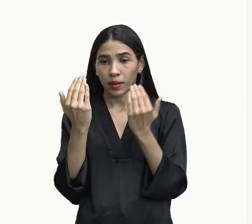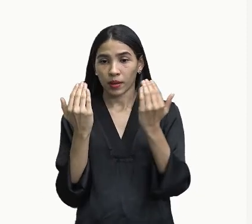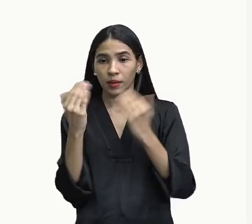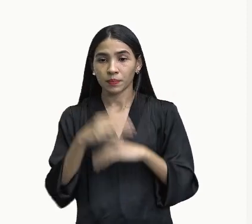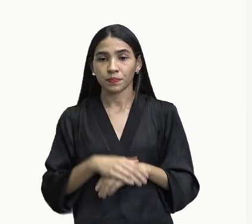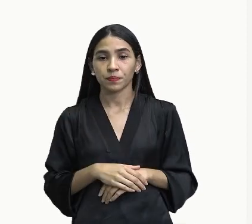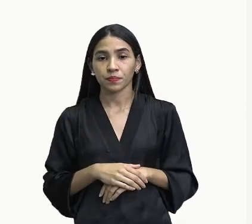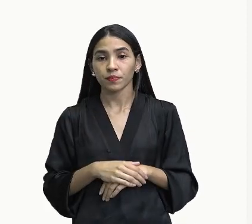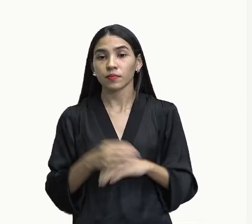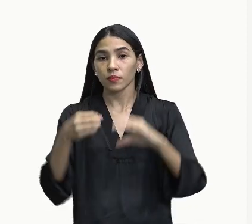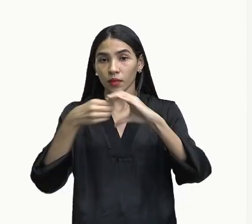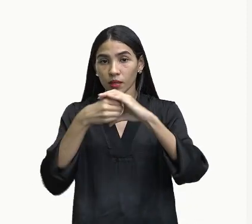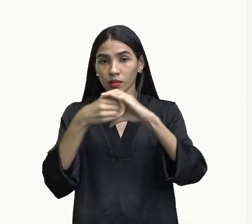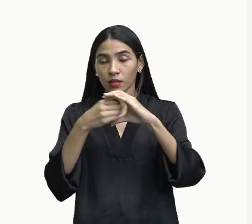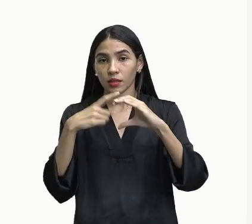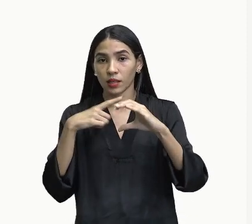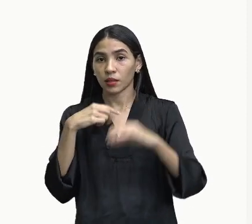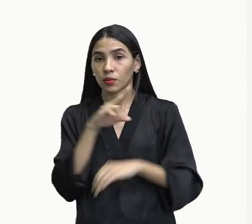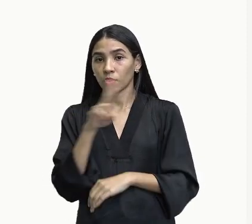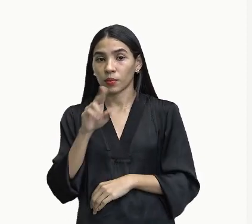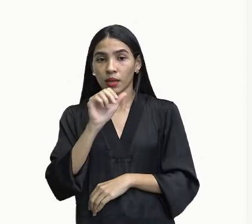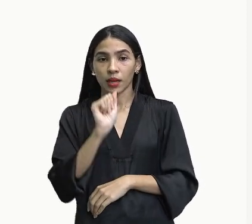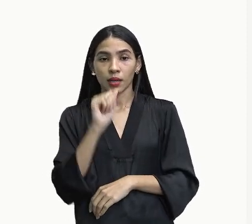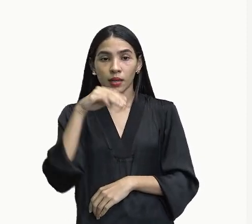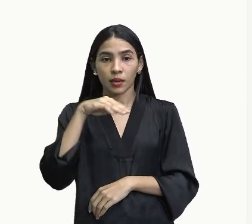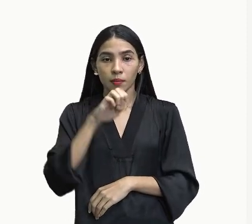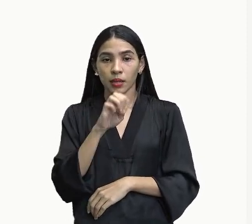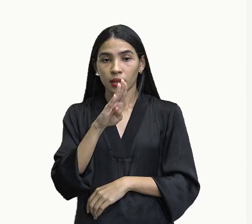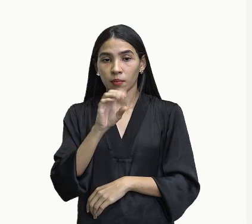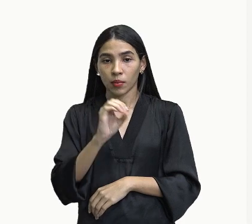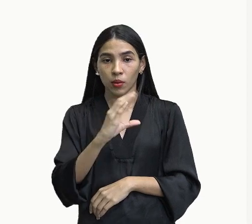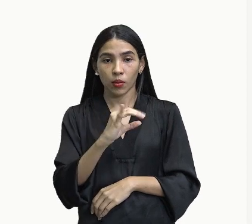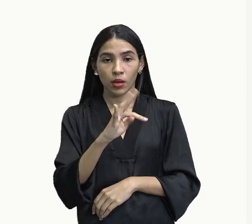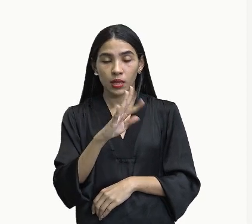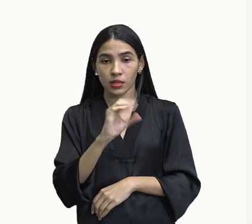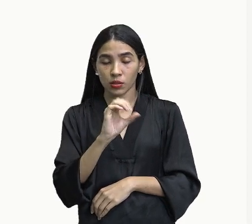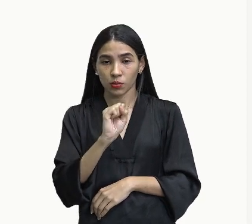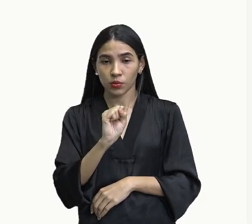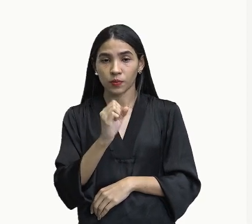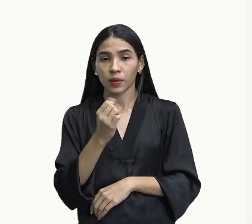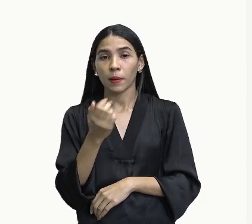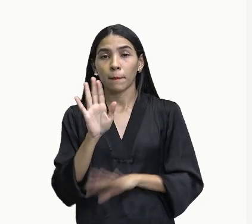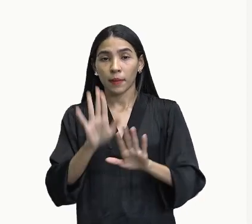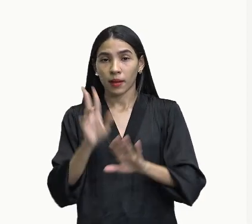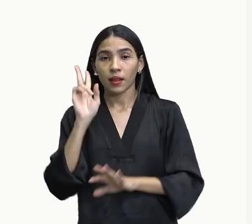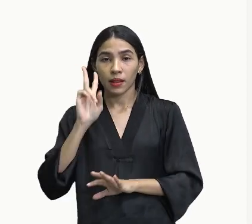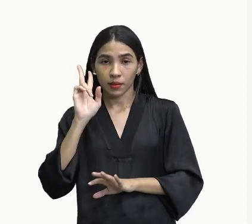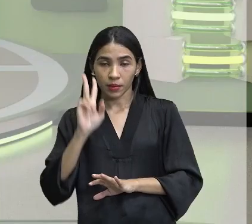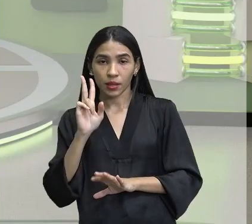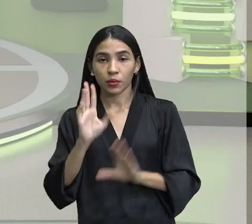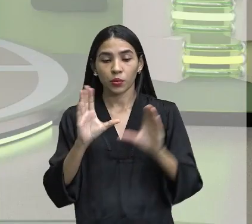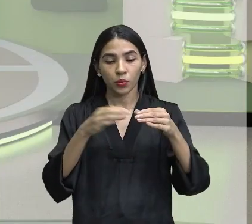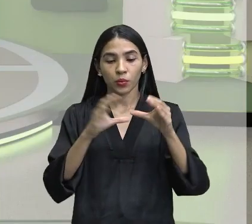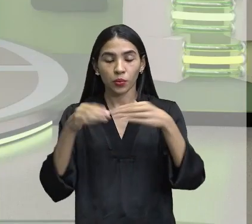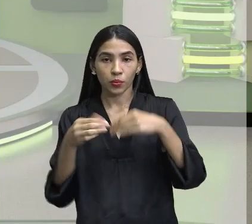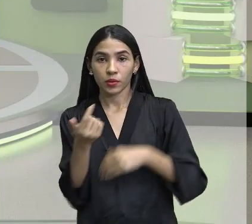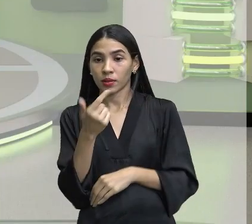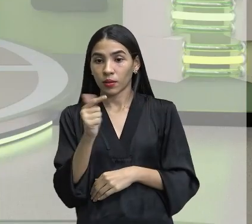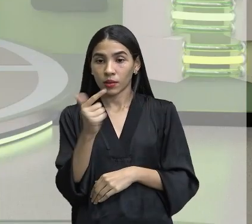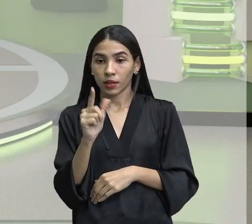essa célula recebeu o nome de amebócitos. Lembrando aí a vocês que esses indivíduos não